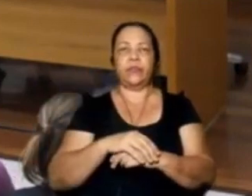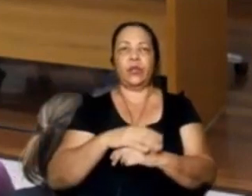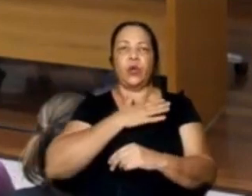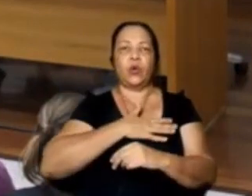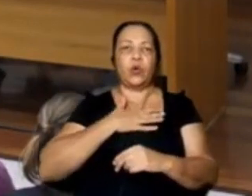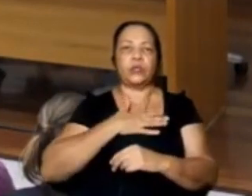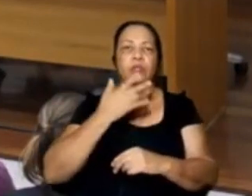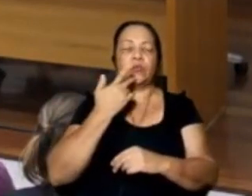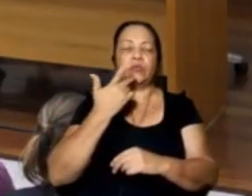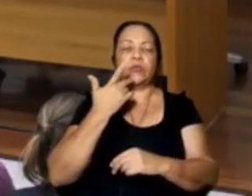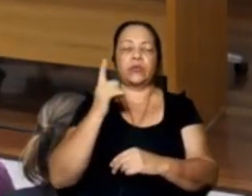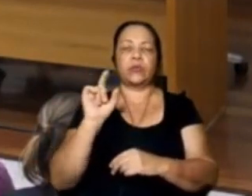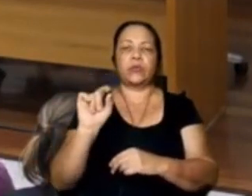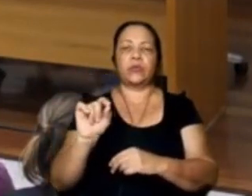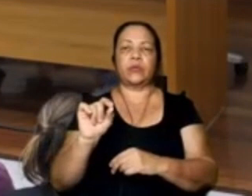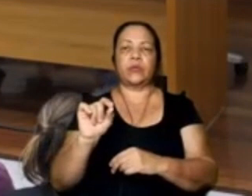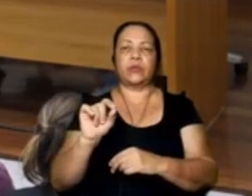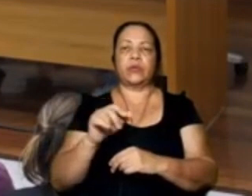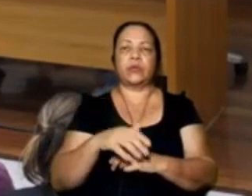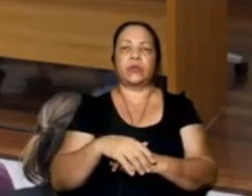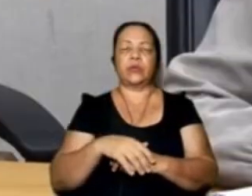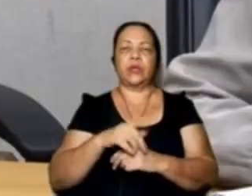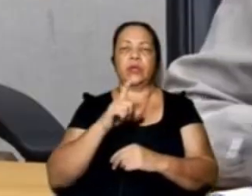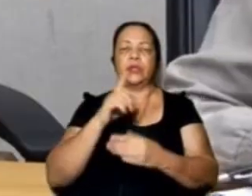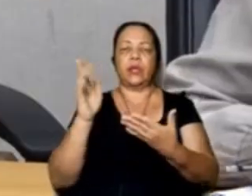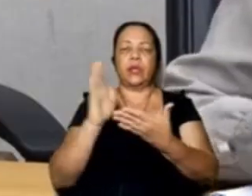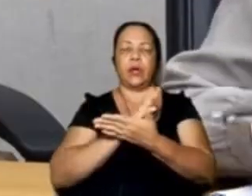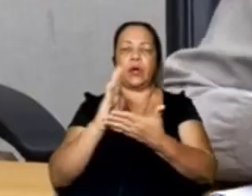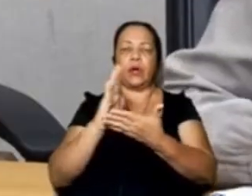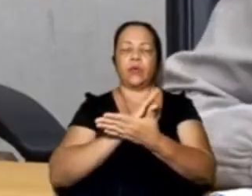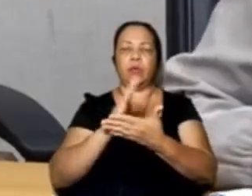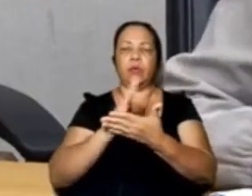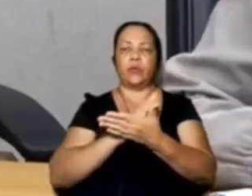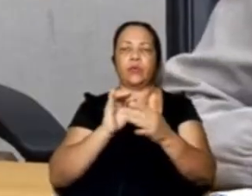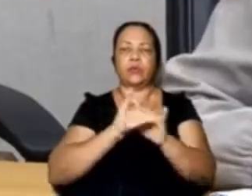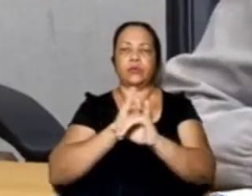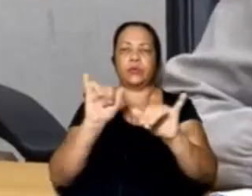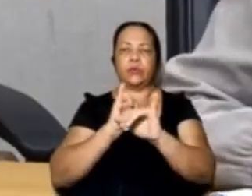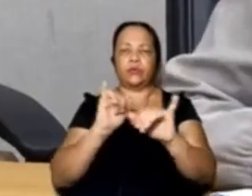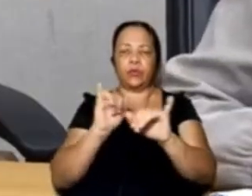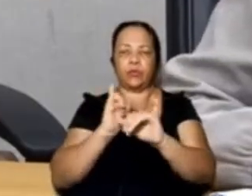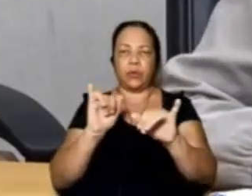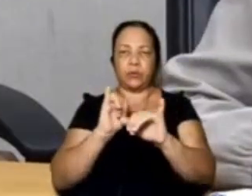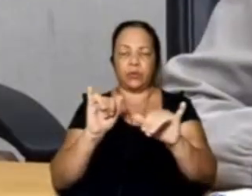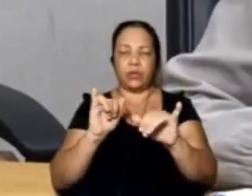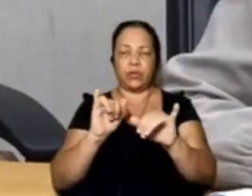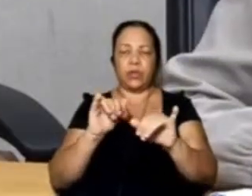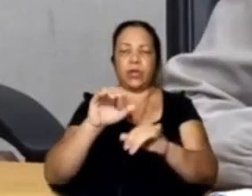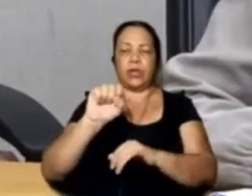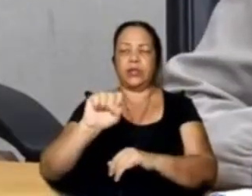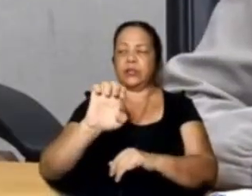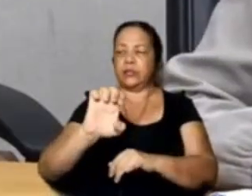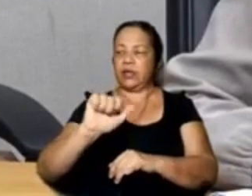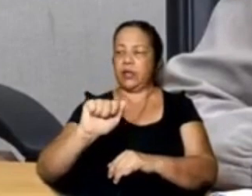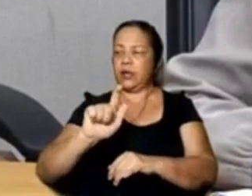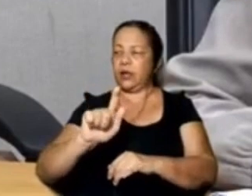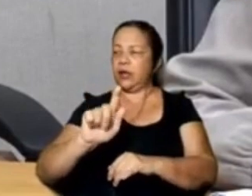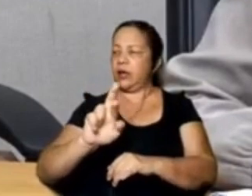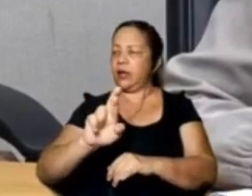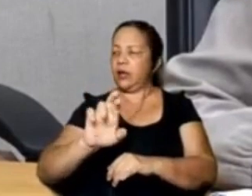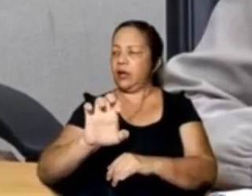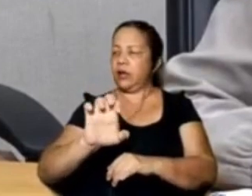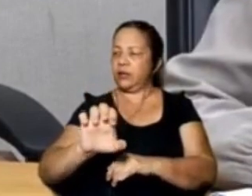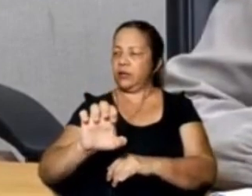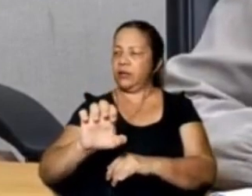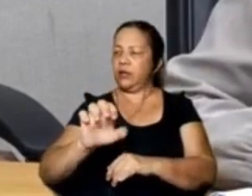que eu vou trazer alguns dados, né, de um trabalho que foi contratado pela SEAGRE. Me parece que foi uma demanda